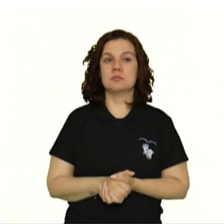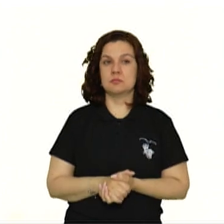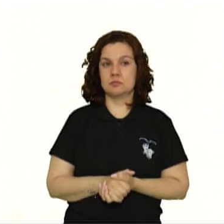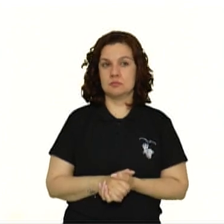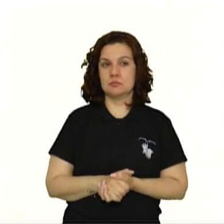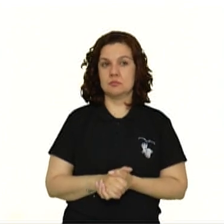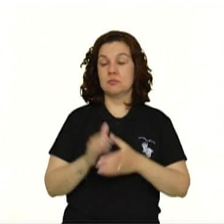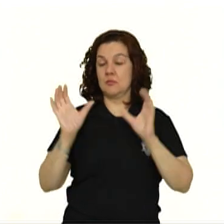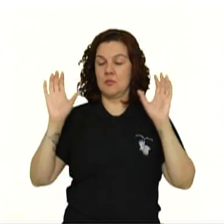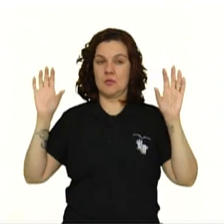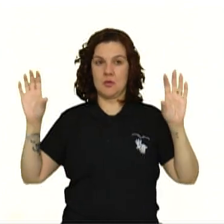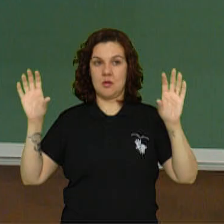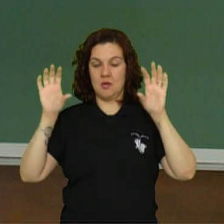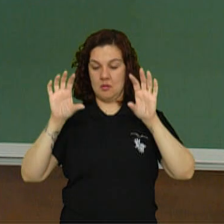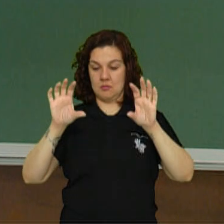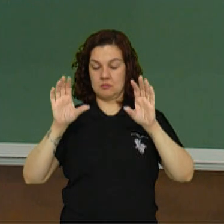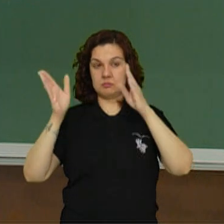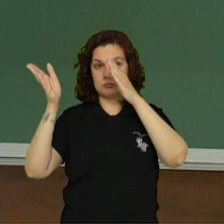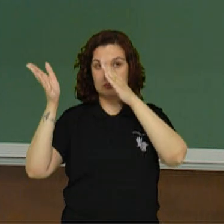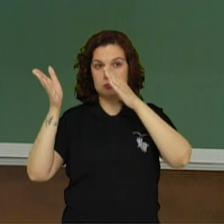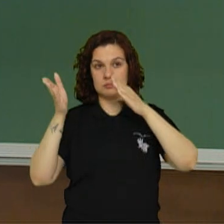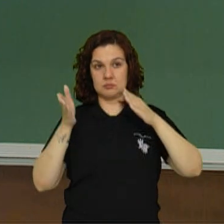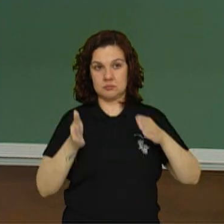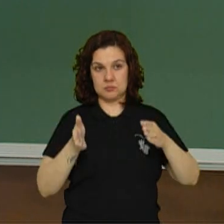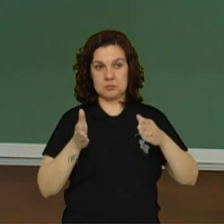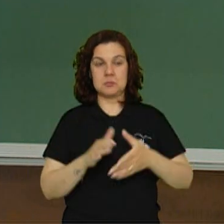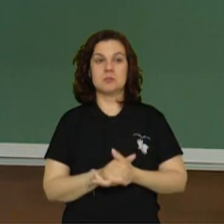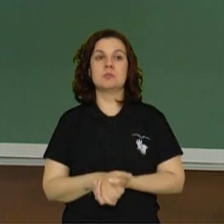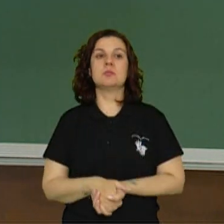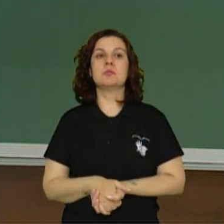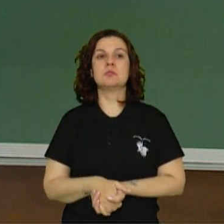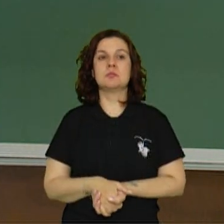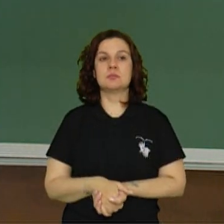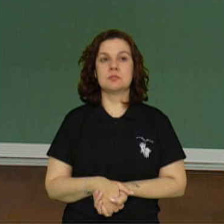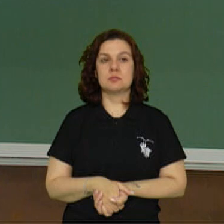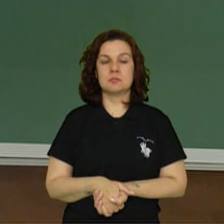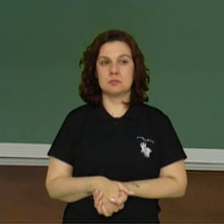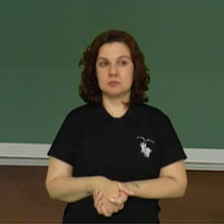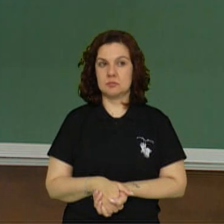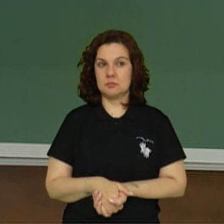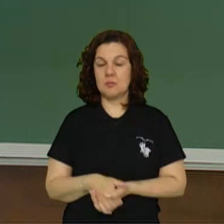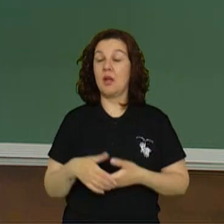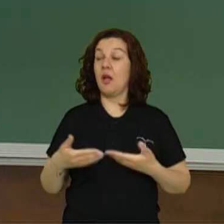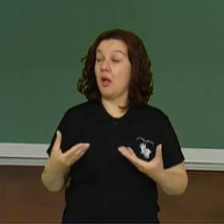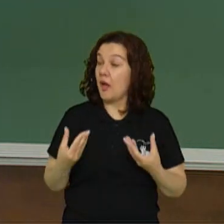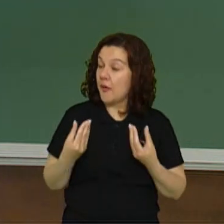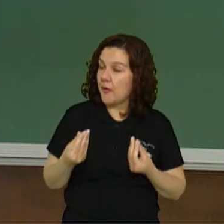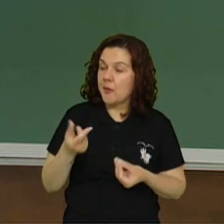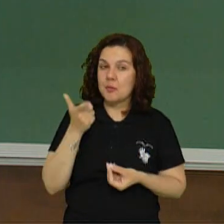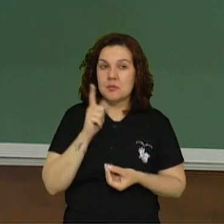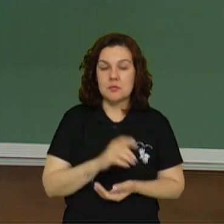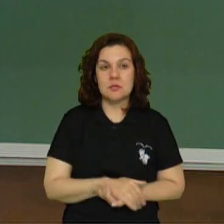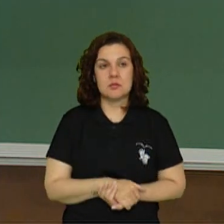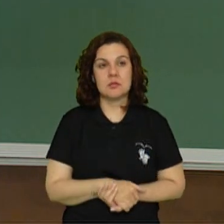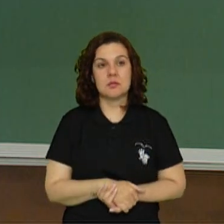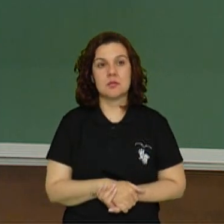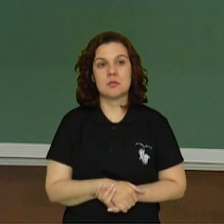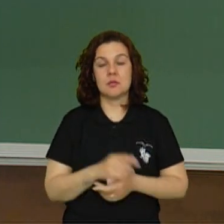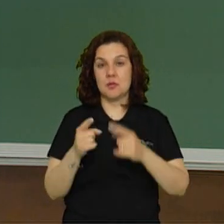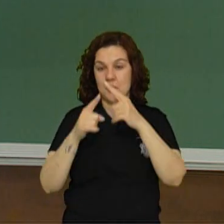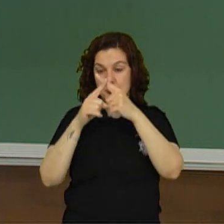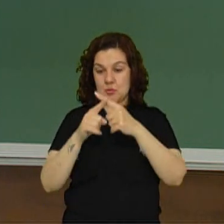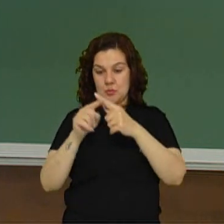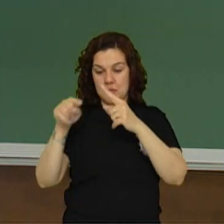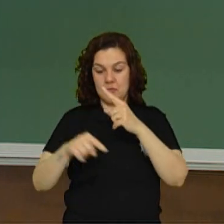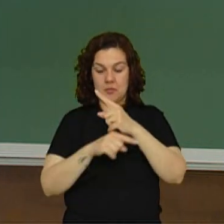num termo dessa equação, eu consigo simplificar, tá? Como que consegue simplificar? O que está multiplicando